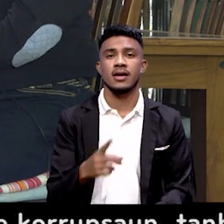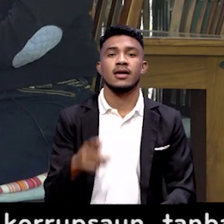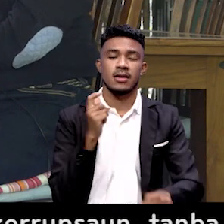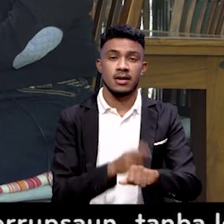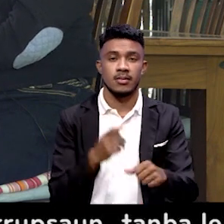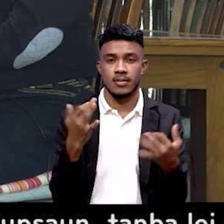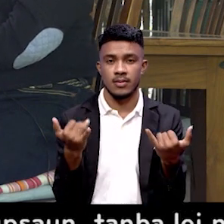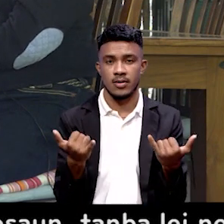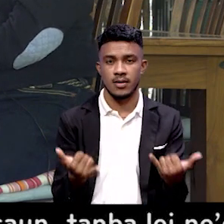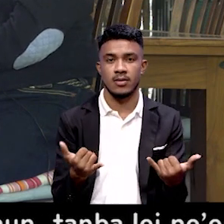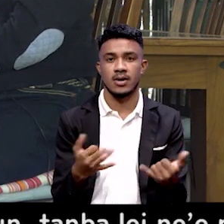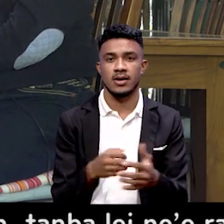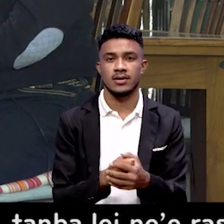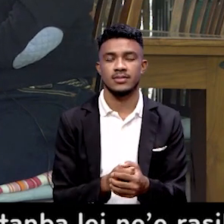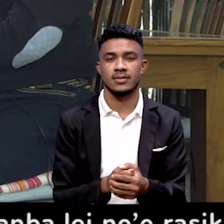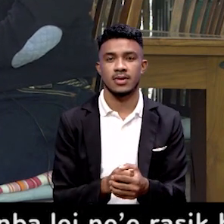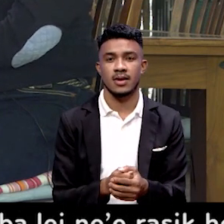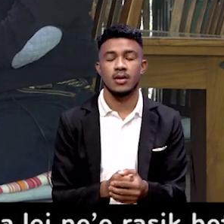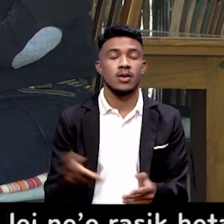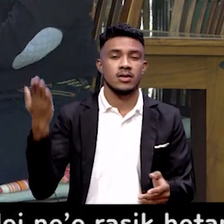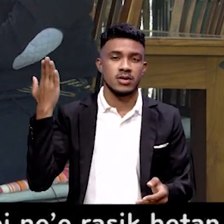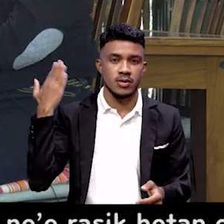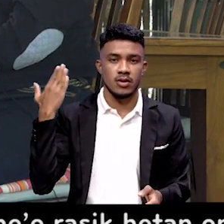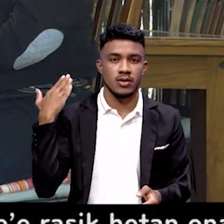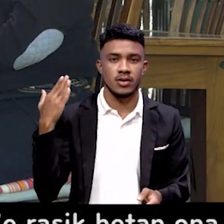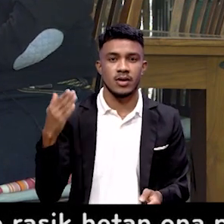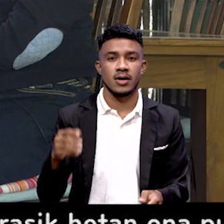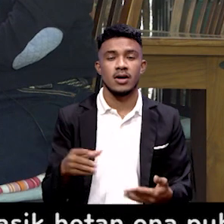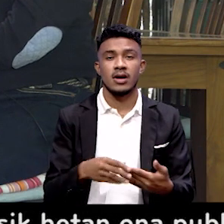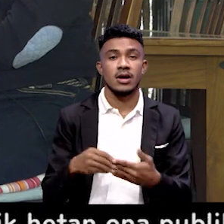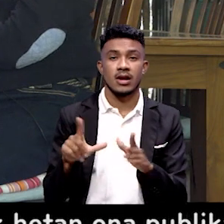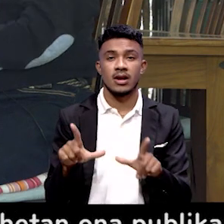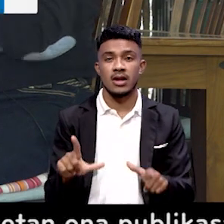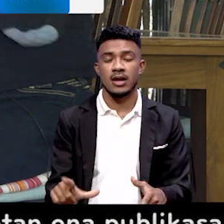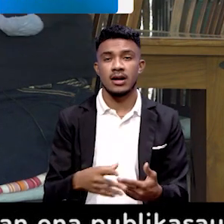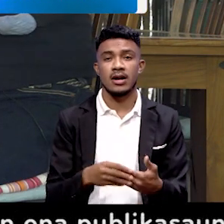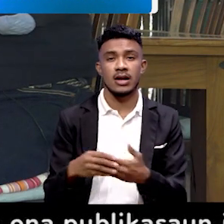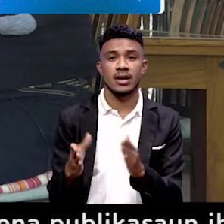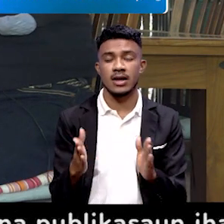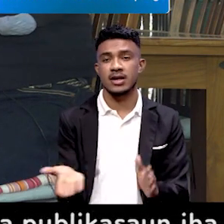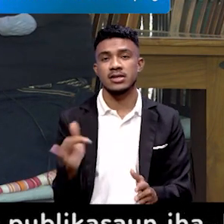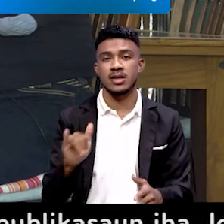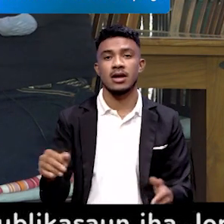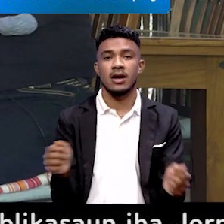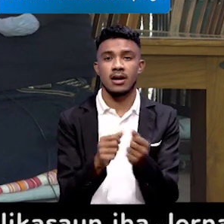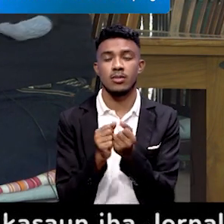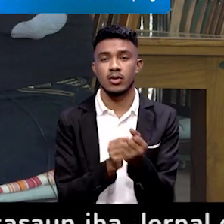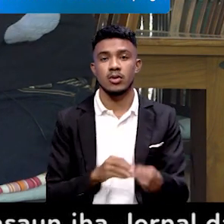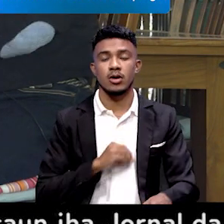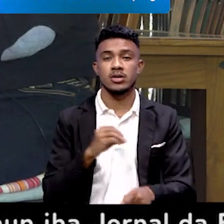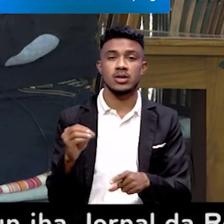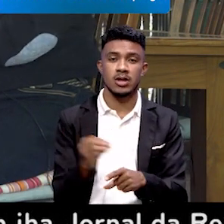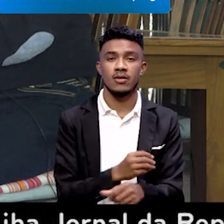ora se uluco, leader si ramuto, obiettivo comune, libertazione del